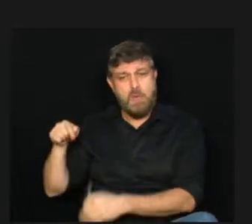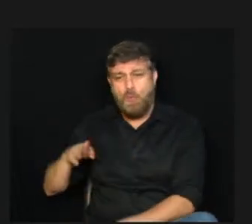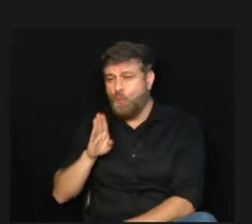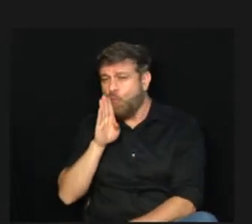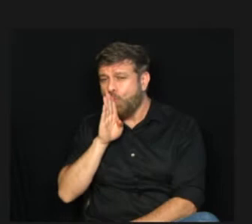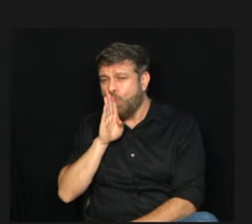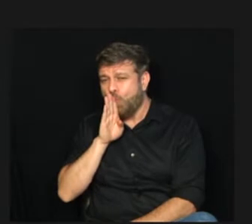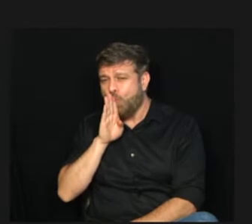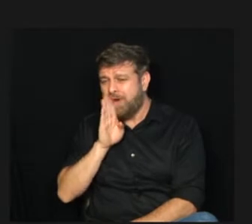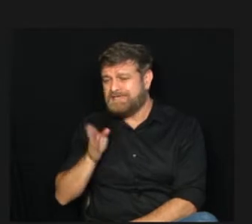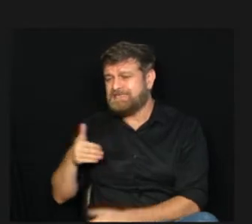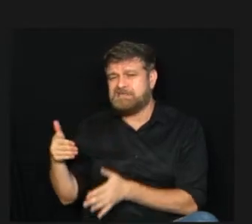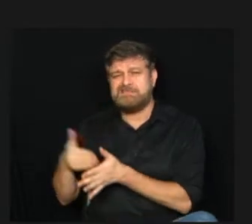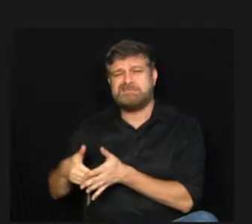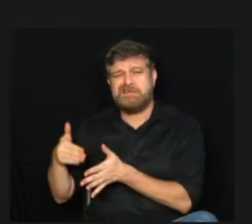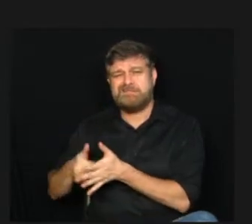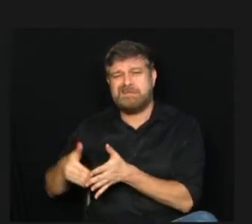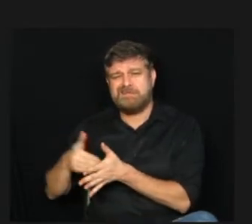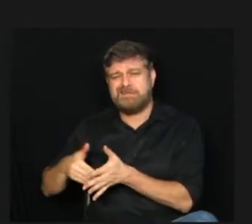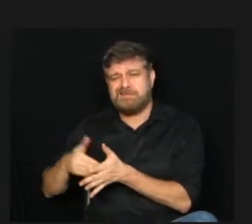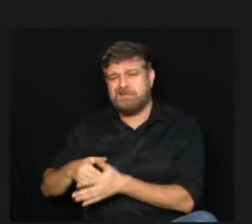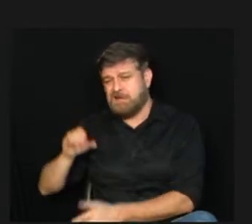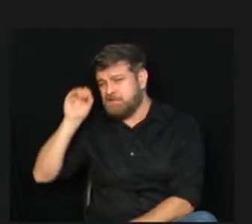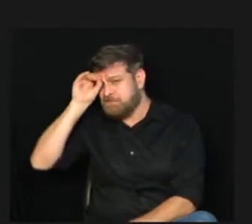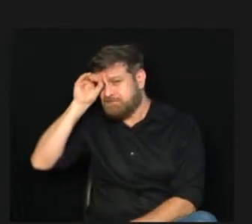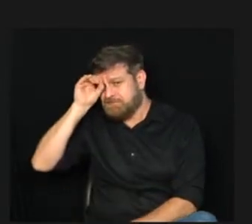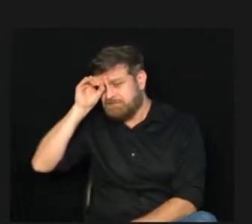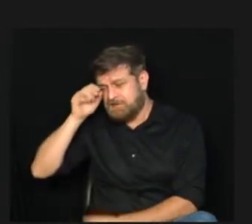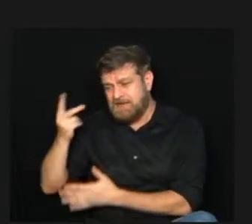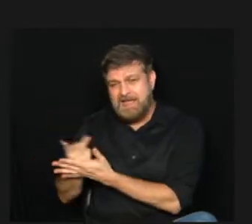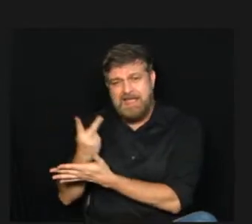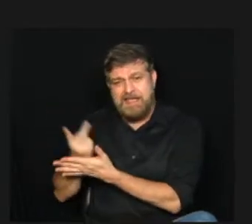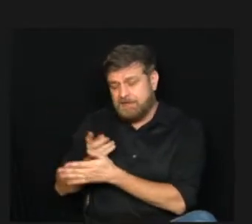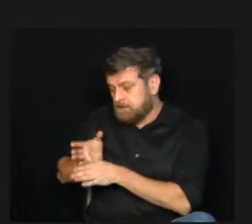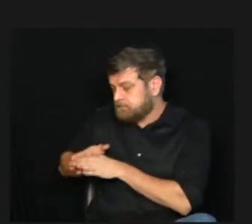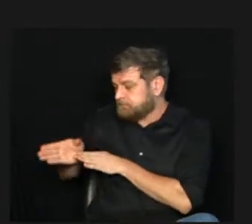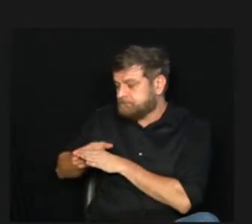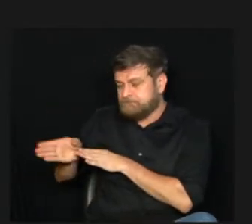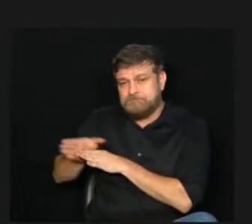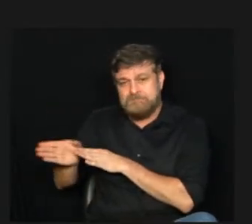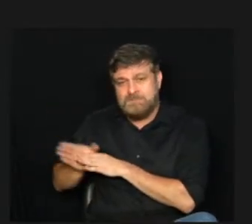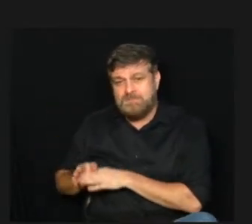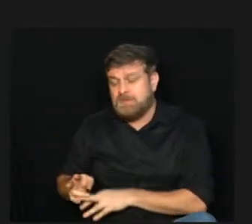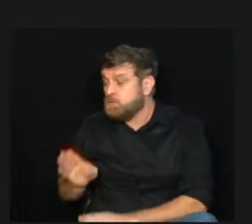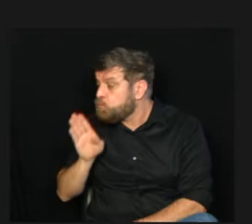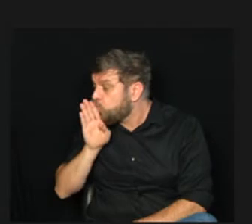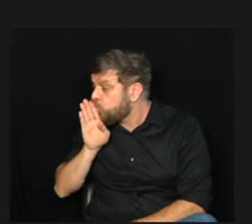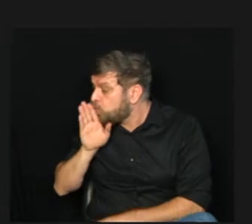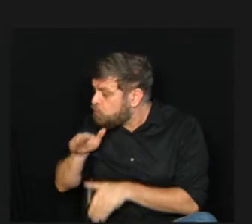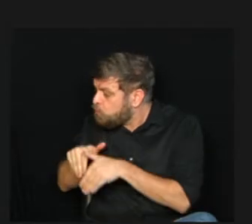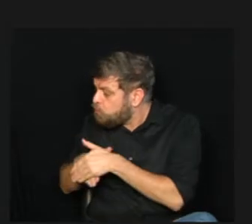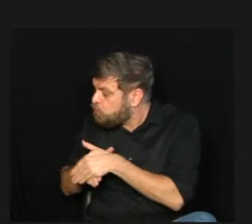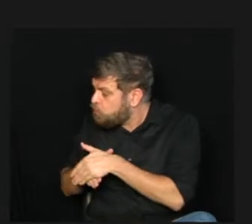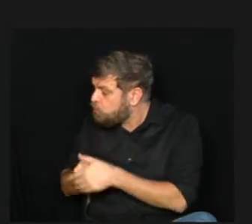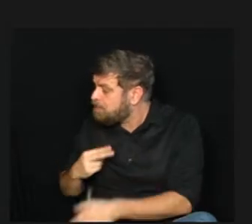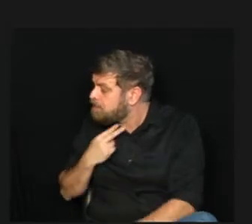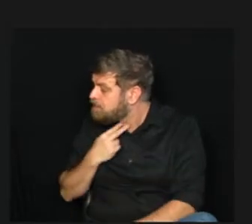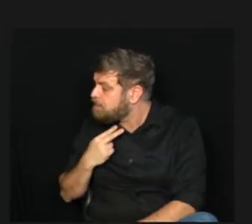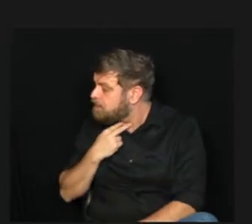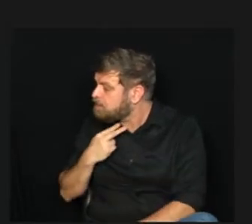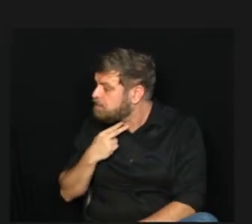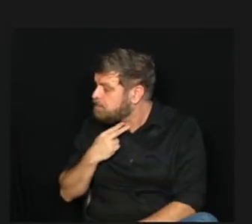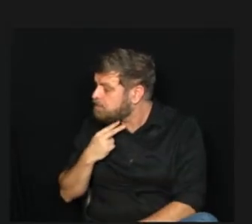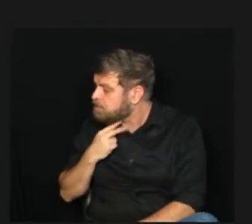são barradas e equivocadamente instruídas em não manifestar o interesse, não